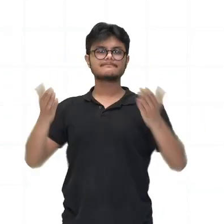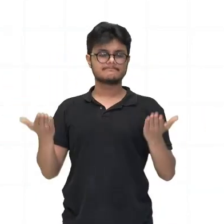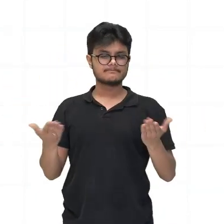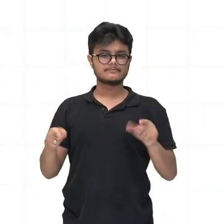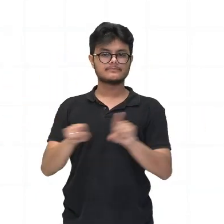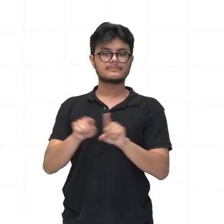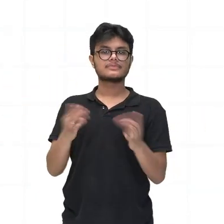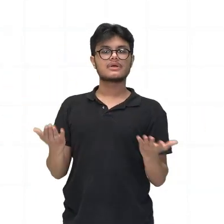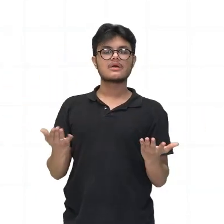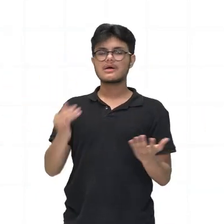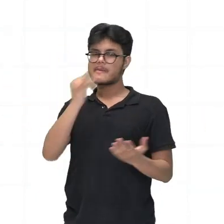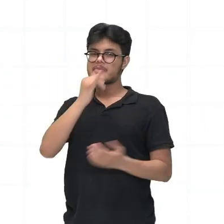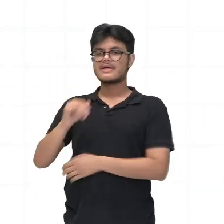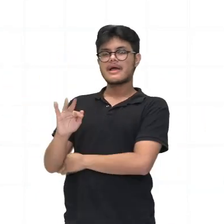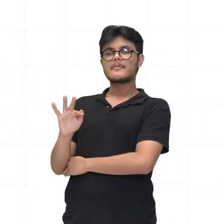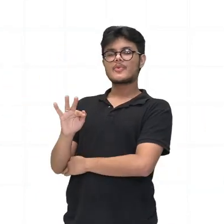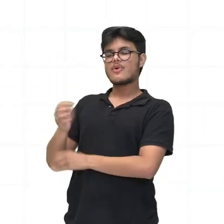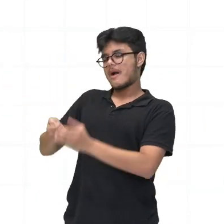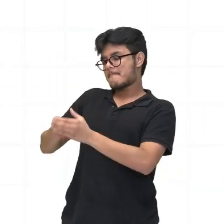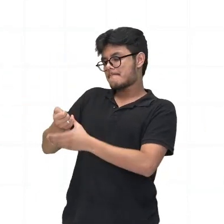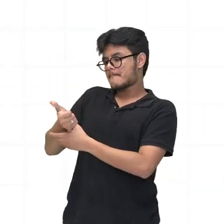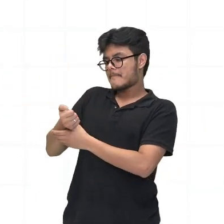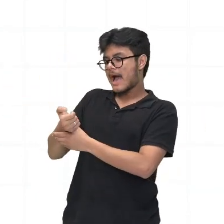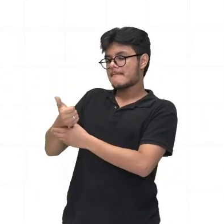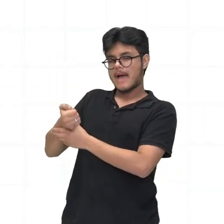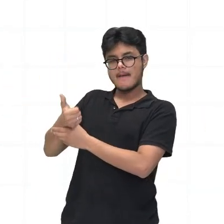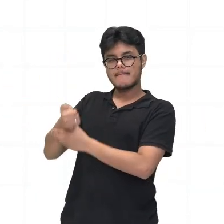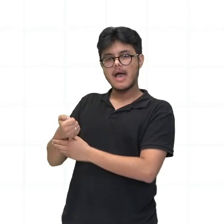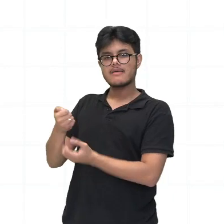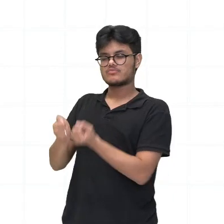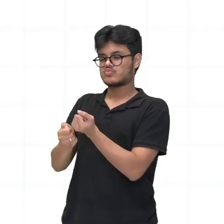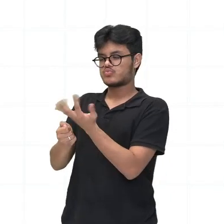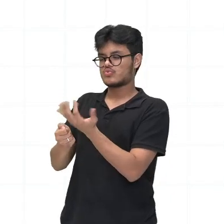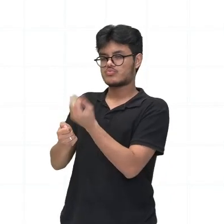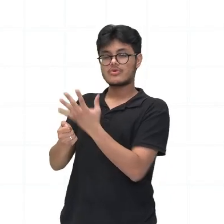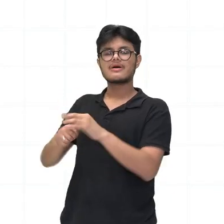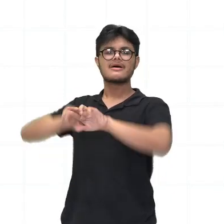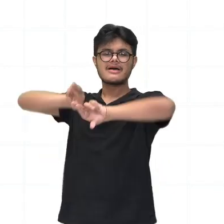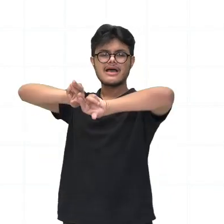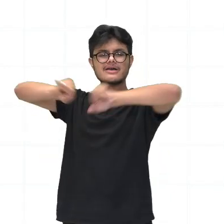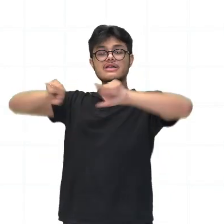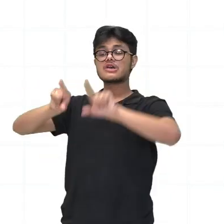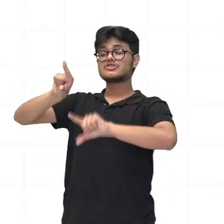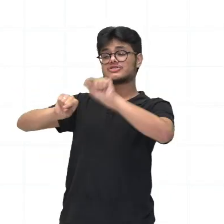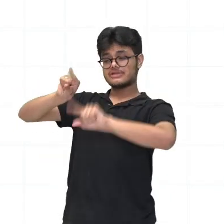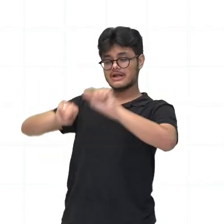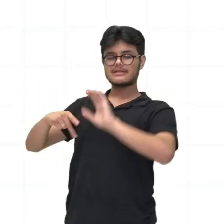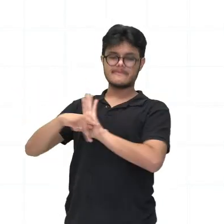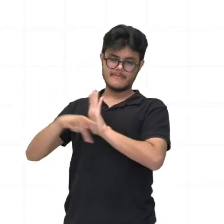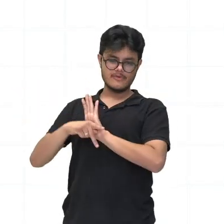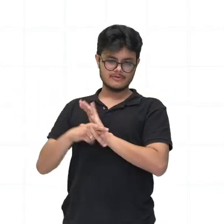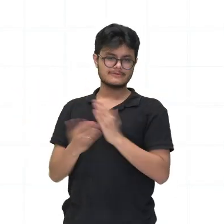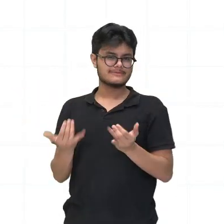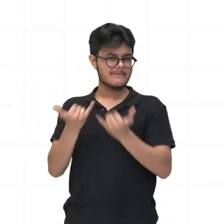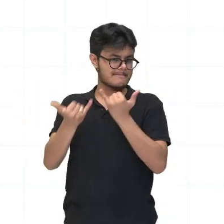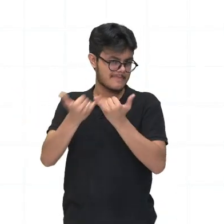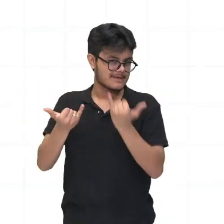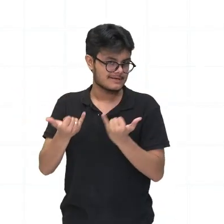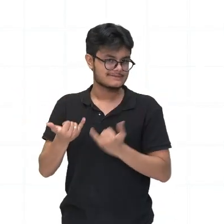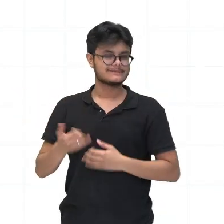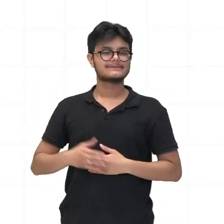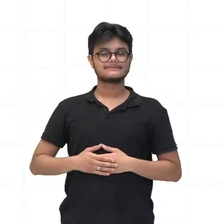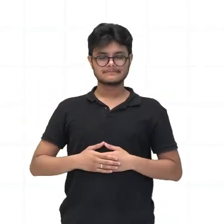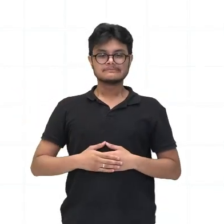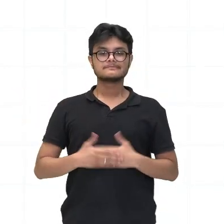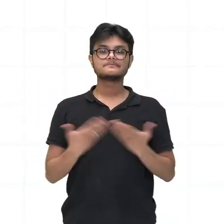Chamar a faísca de estrelas, que são as estrelas acordadas por ele com um único golpe de polegar,